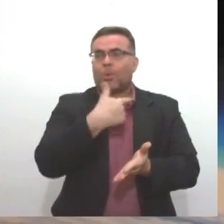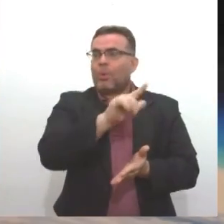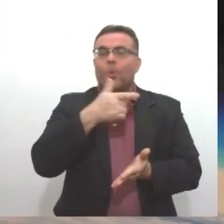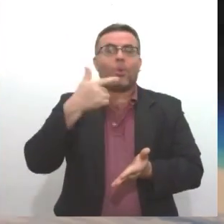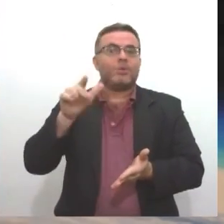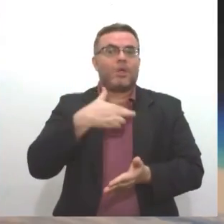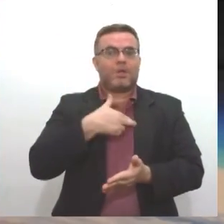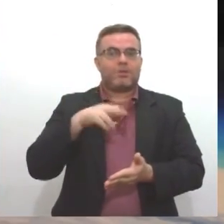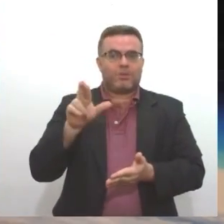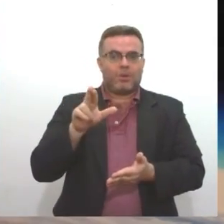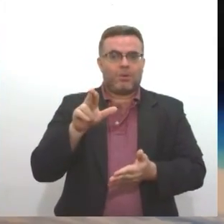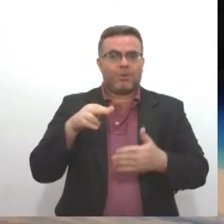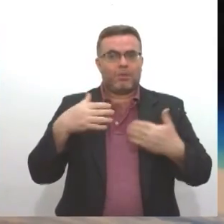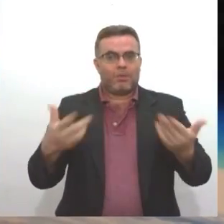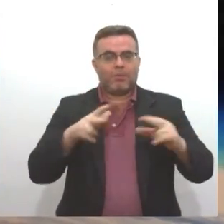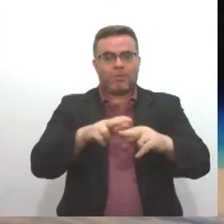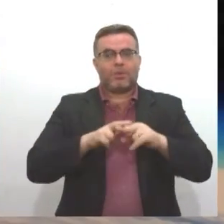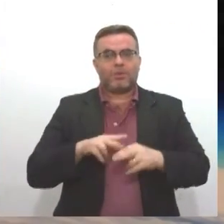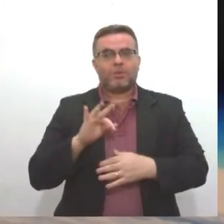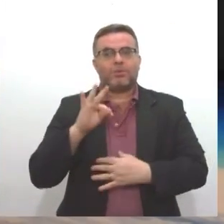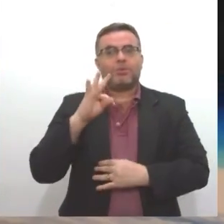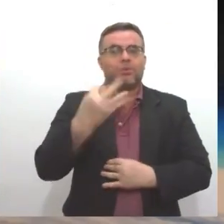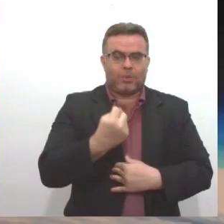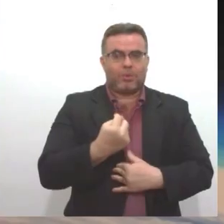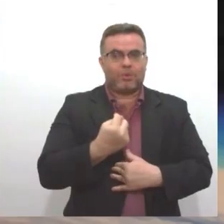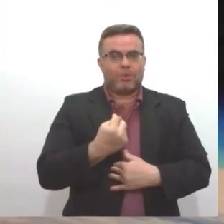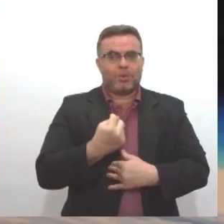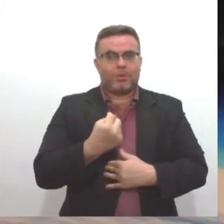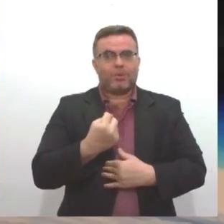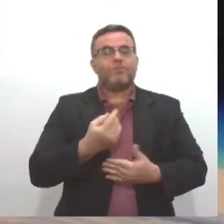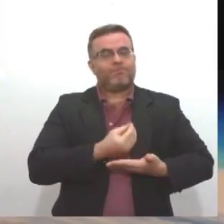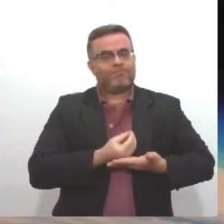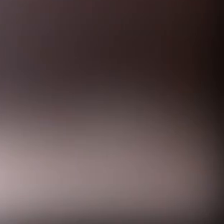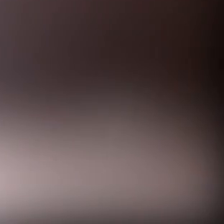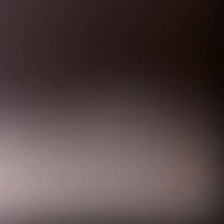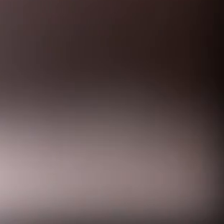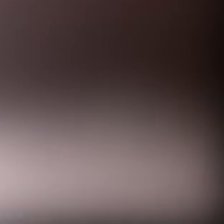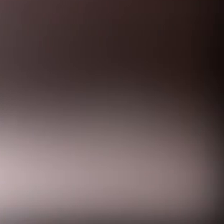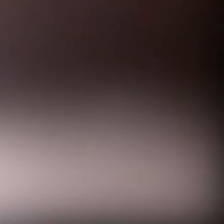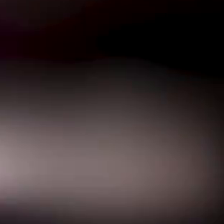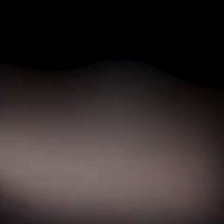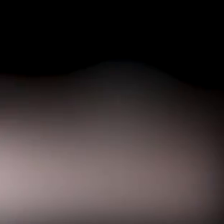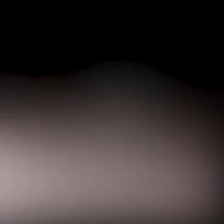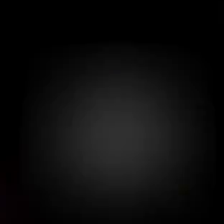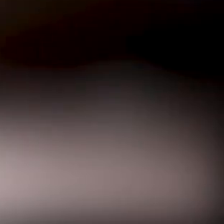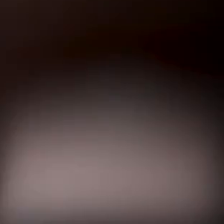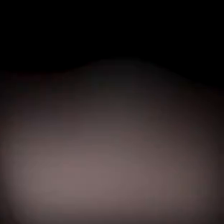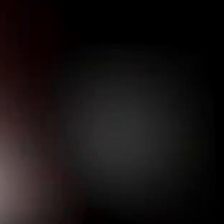religiosa qualquer. Então, tudo que move é sagrado, como diz a música do Beto Guedes.